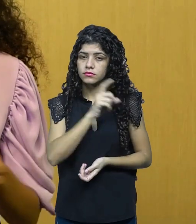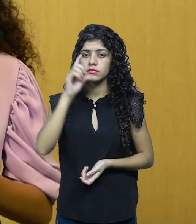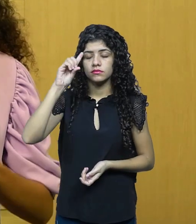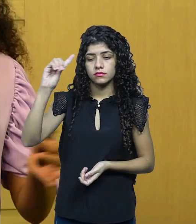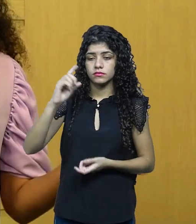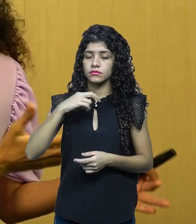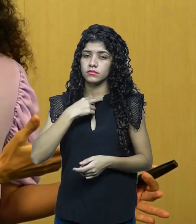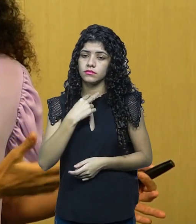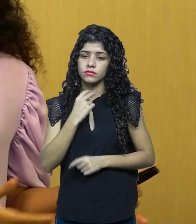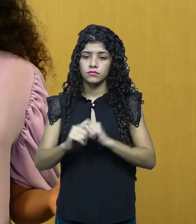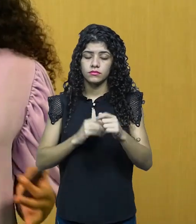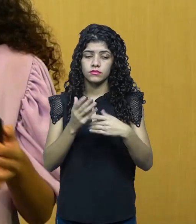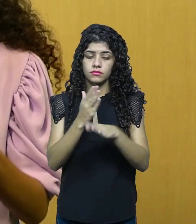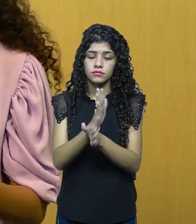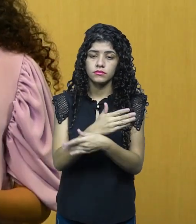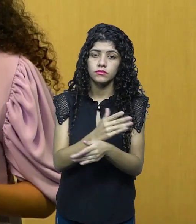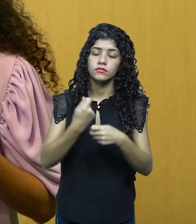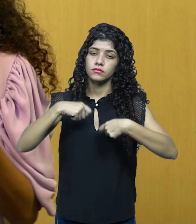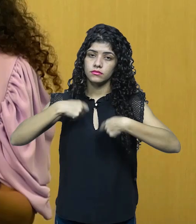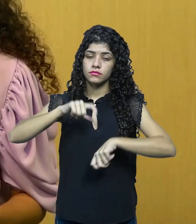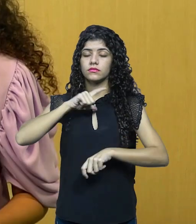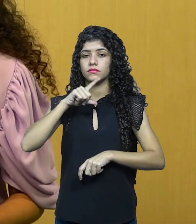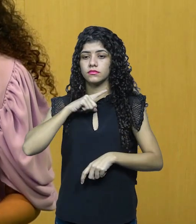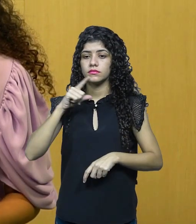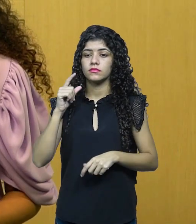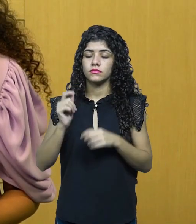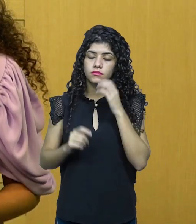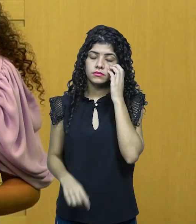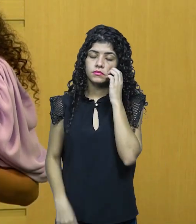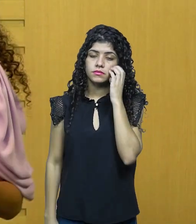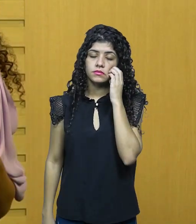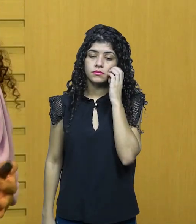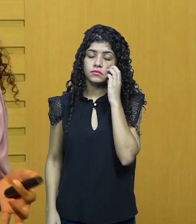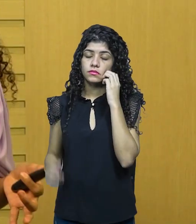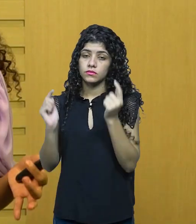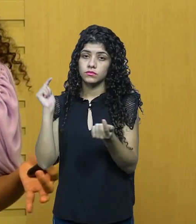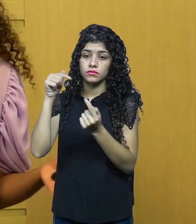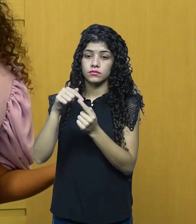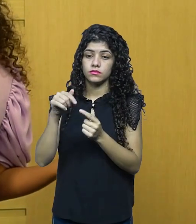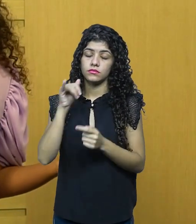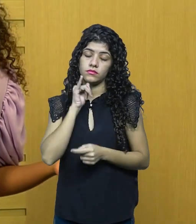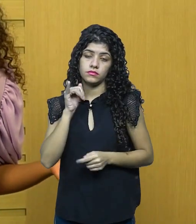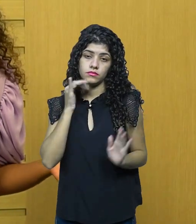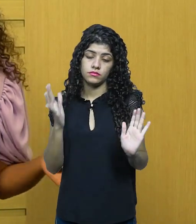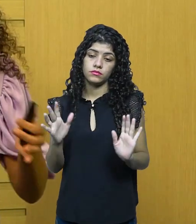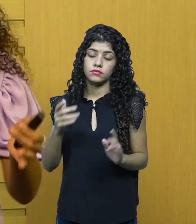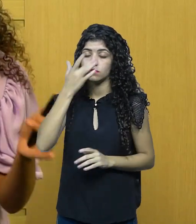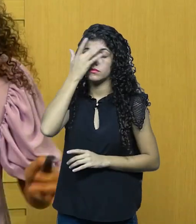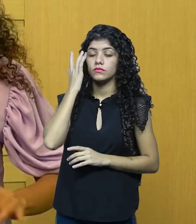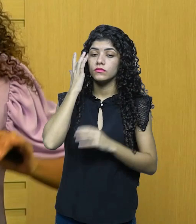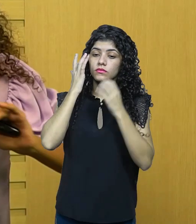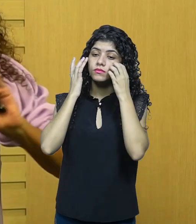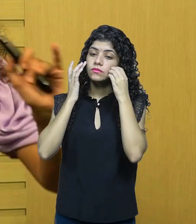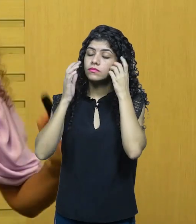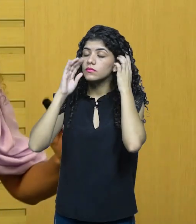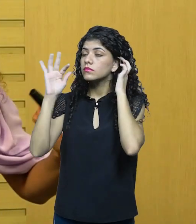que acontecem em menos tempo. Então, eu não posso colocar só por colocar. Tem que ter muita necessidade de colocar isso no cabeçalho. Digamos que